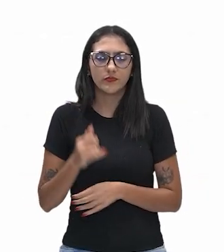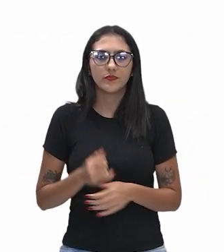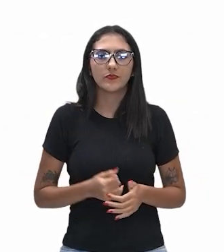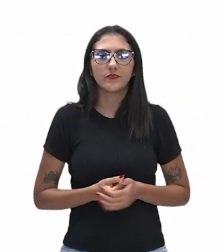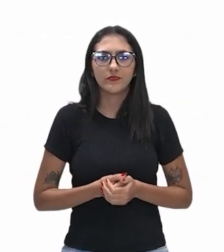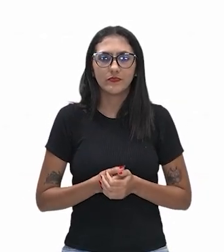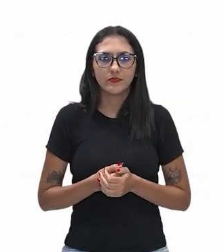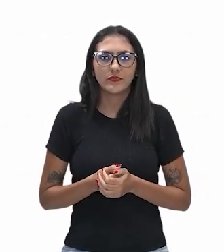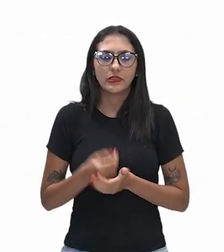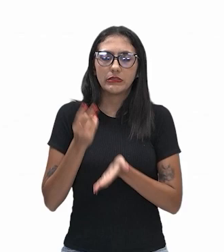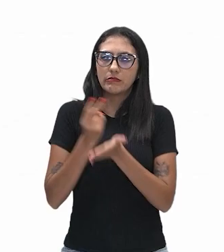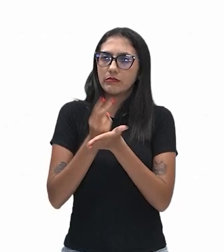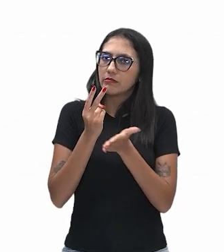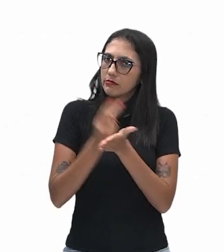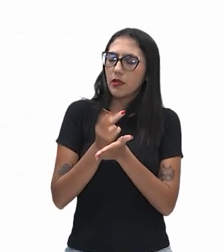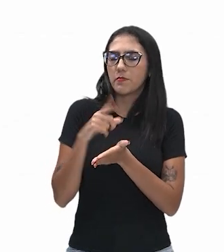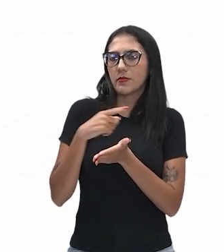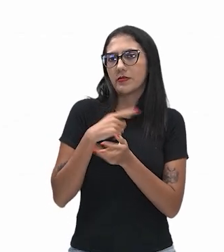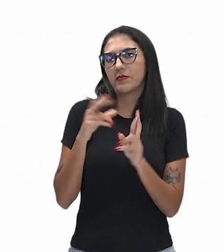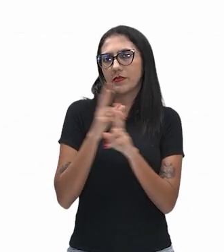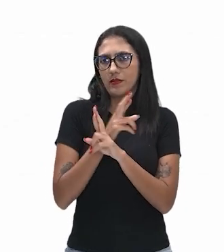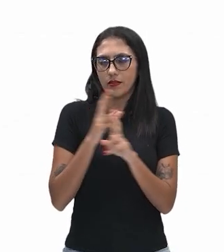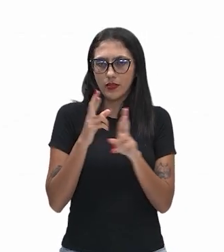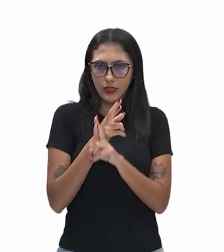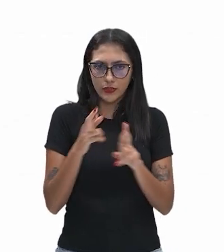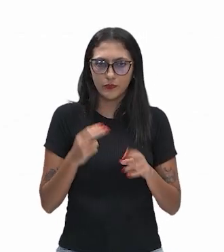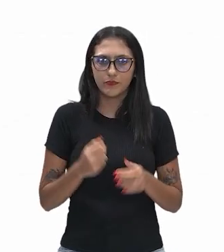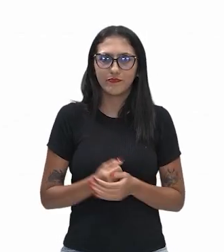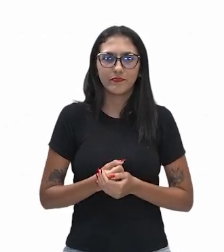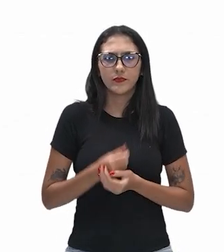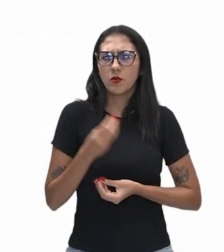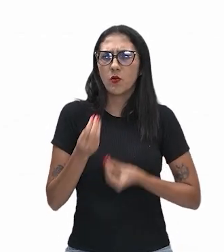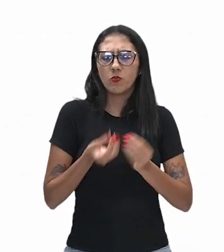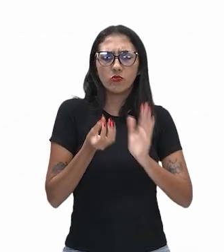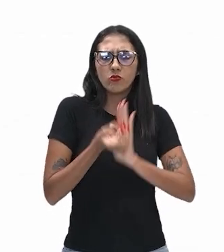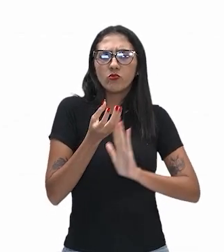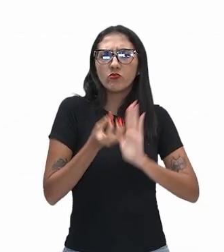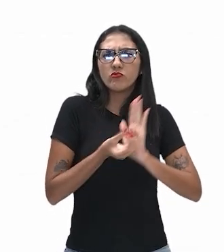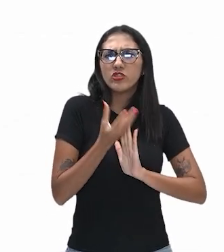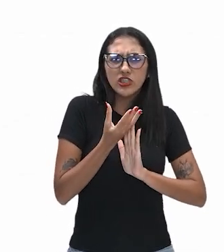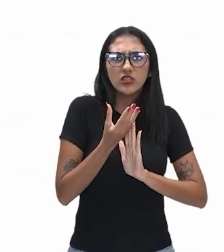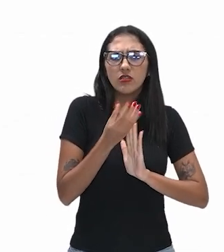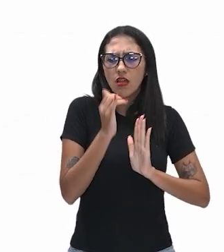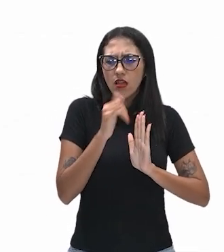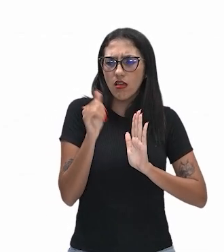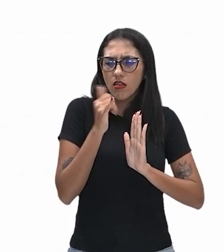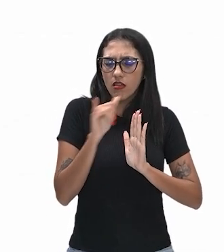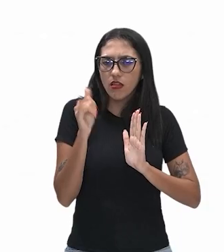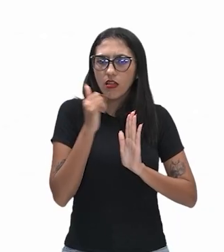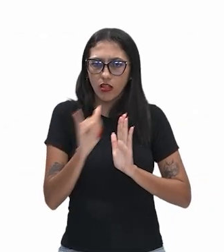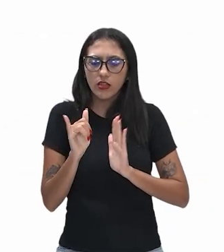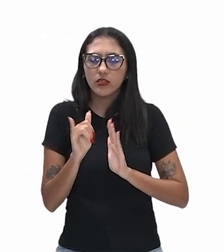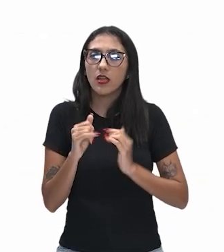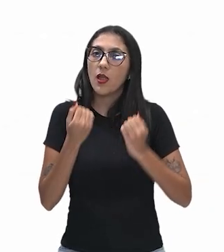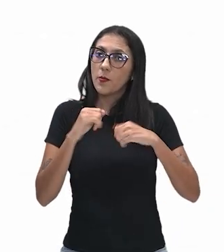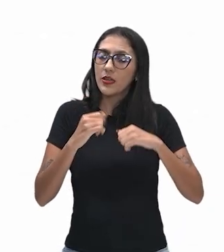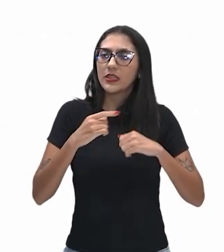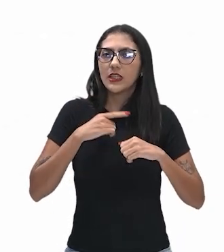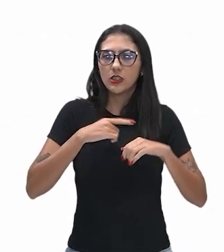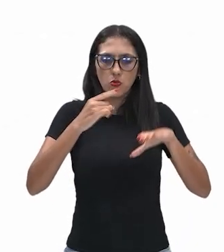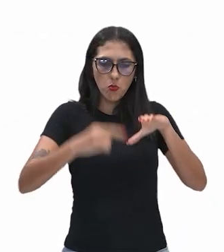história é a mesma. Quando eu quero gerar energia elétrica, eu preciso girar uma